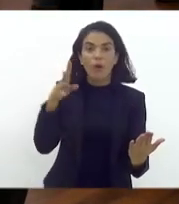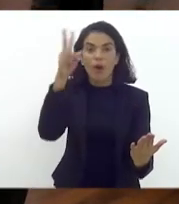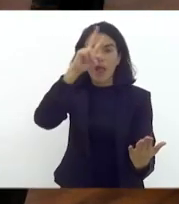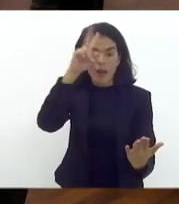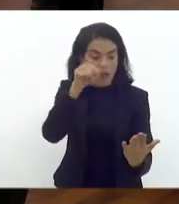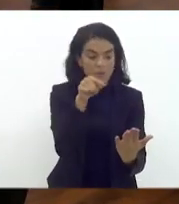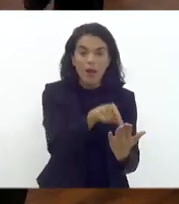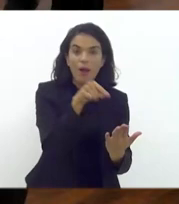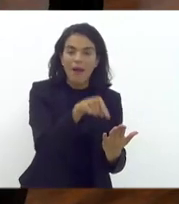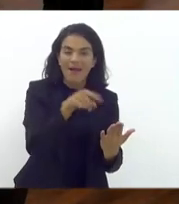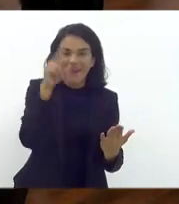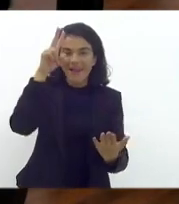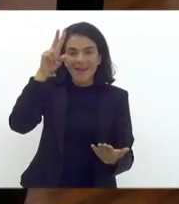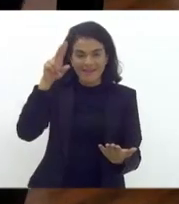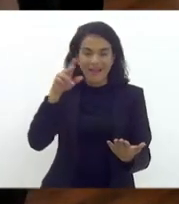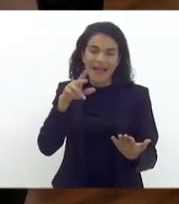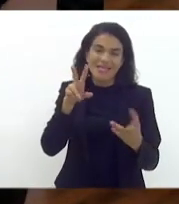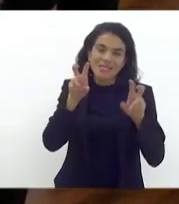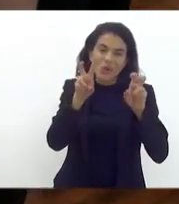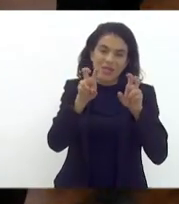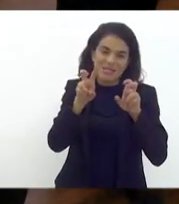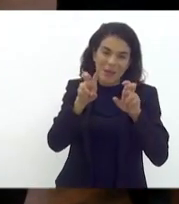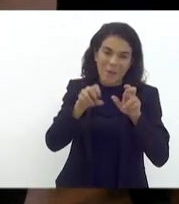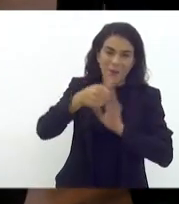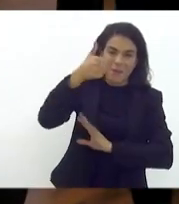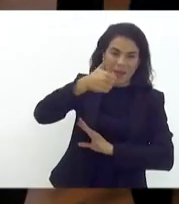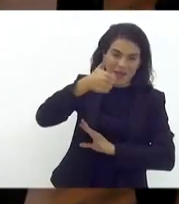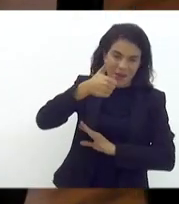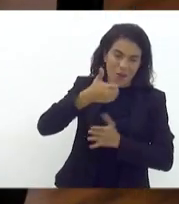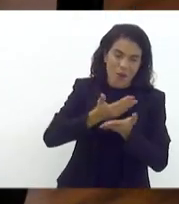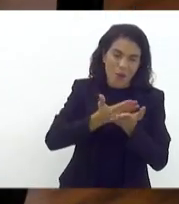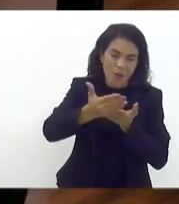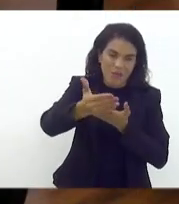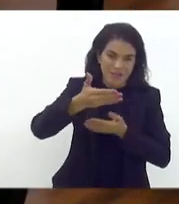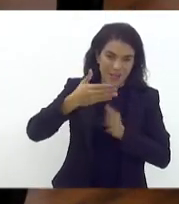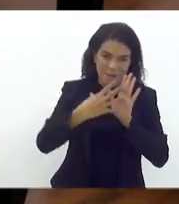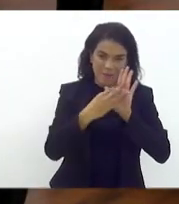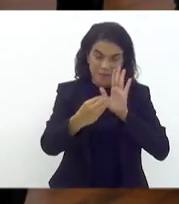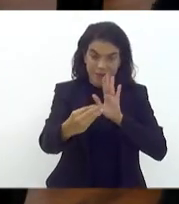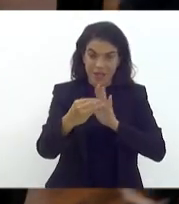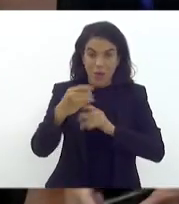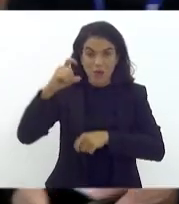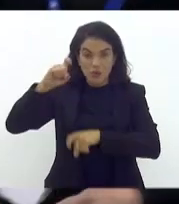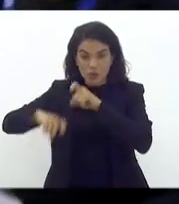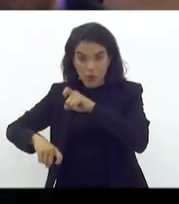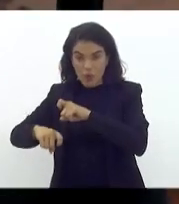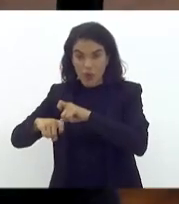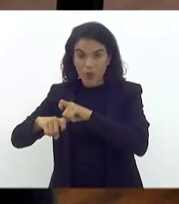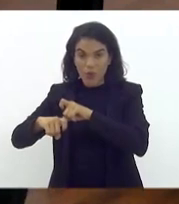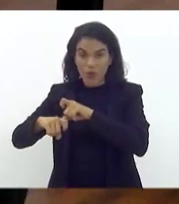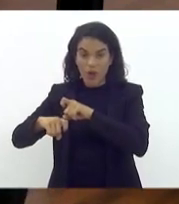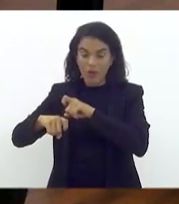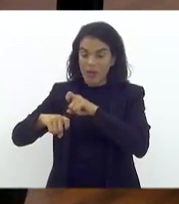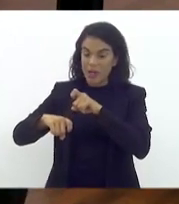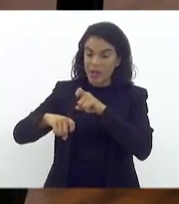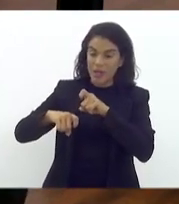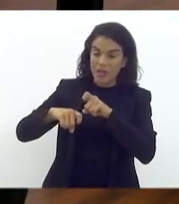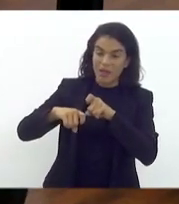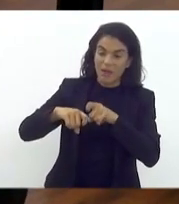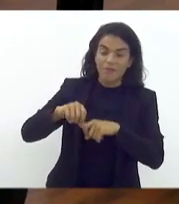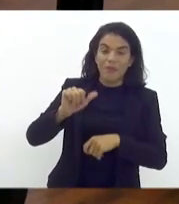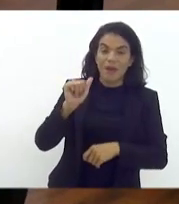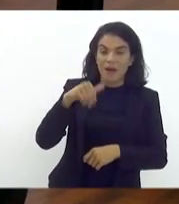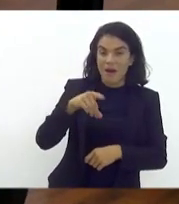vítimas daquele caso do estupro que Eu mencionei no início da minha fala tinha certeza que era o André e às vezes